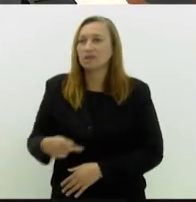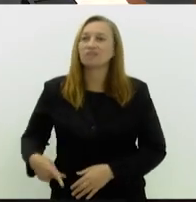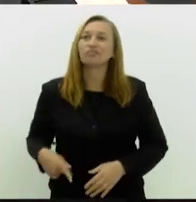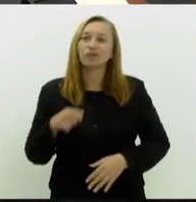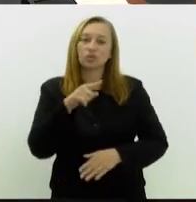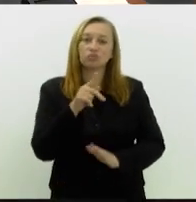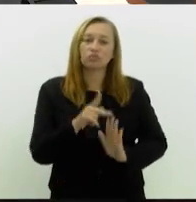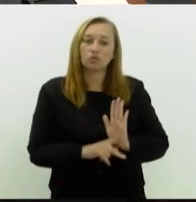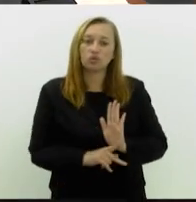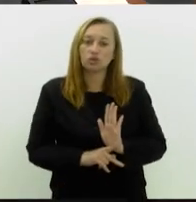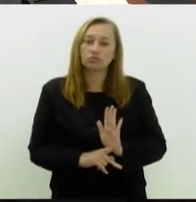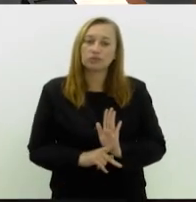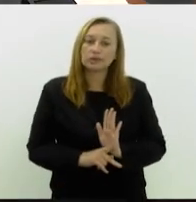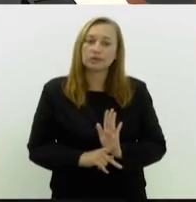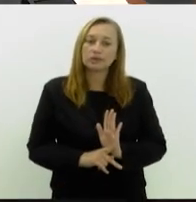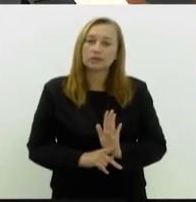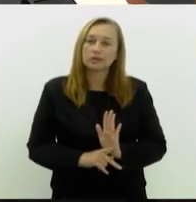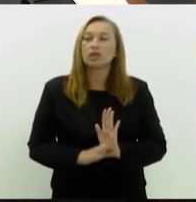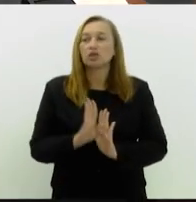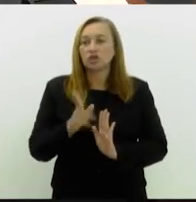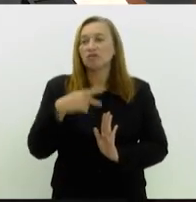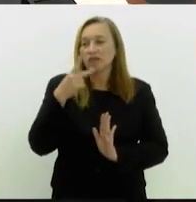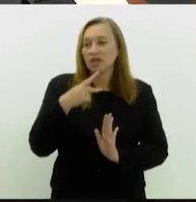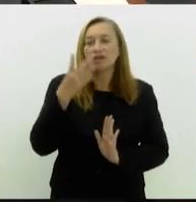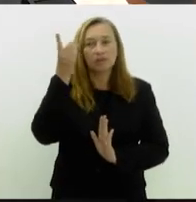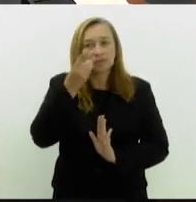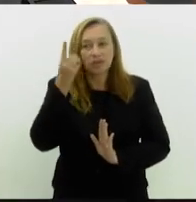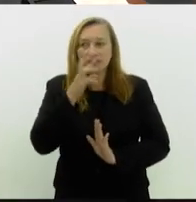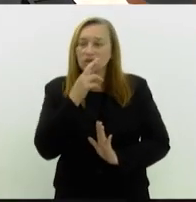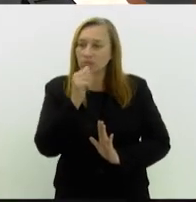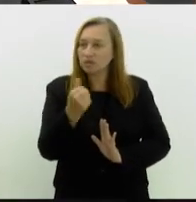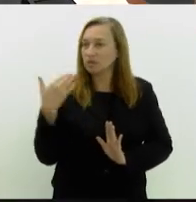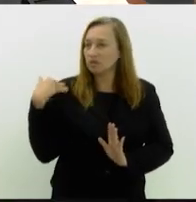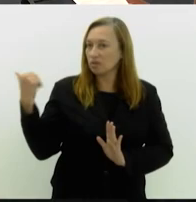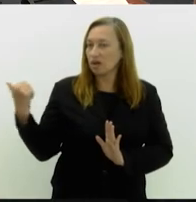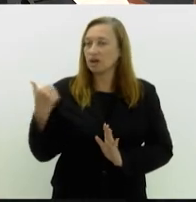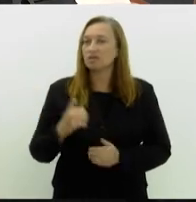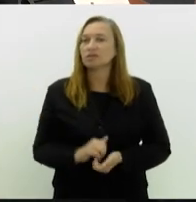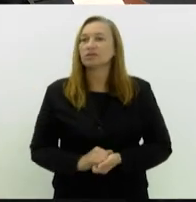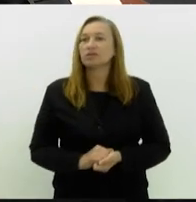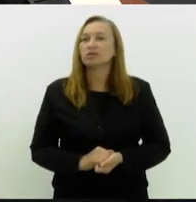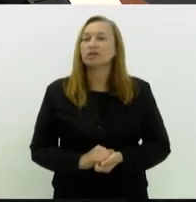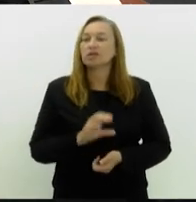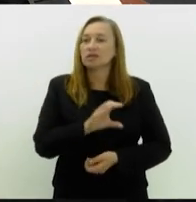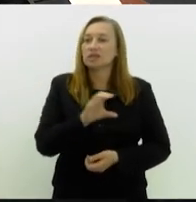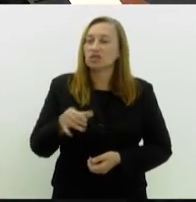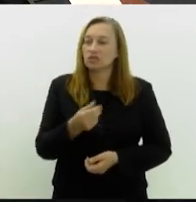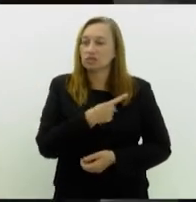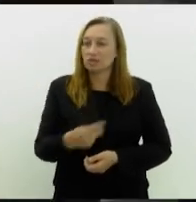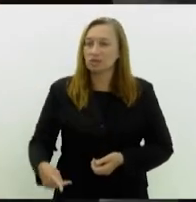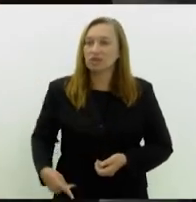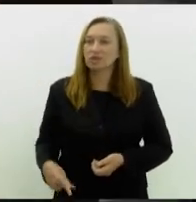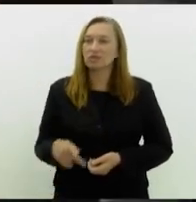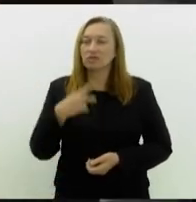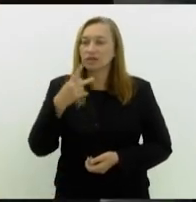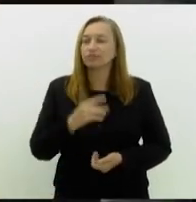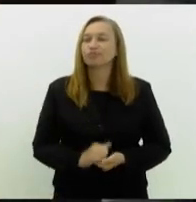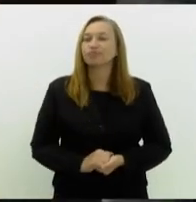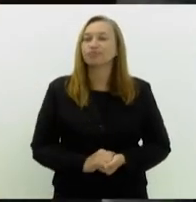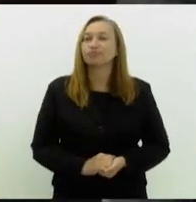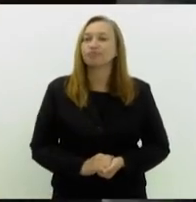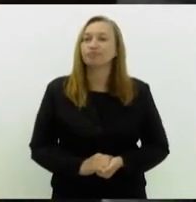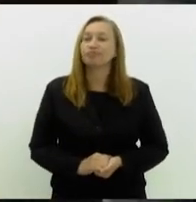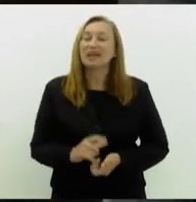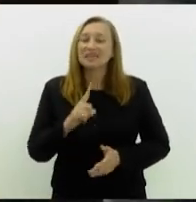projeto o seguinte eu já falei com deputado Amorim que tá aqui do meu lado que pres ccj que é o seguinte